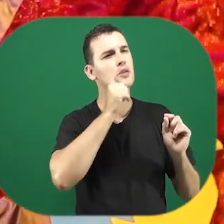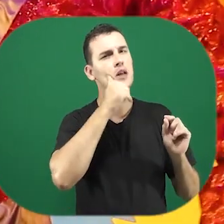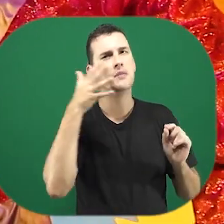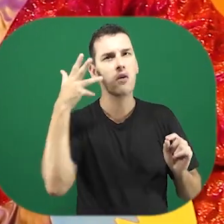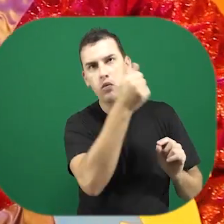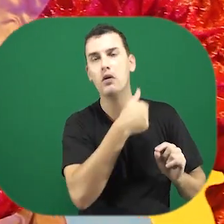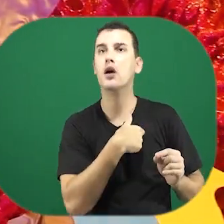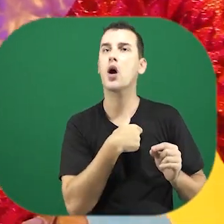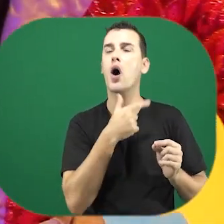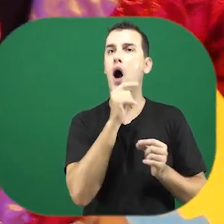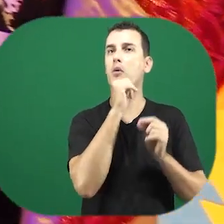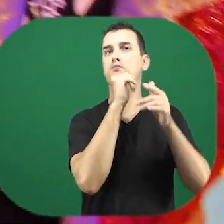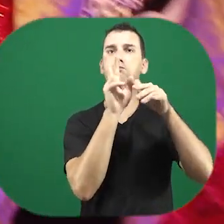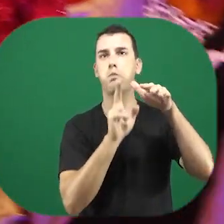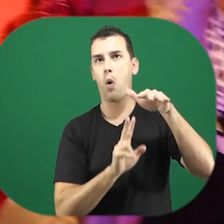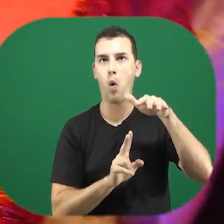eu me afoguei.